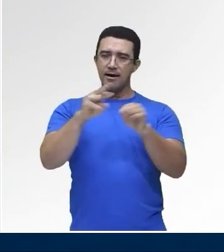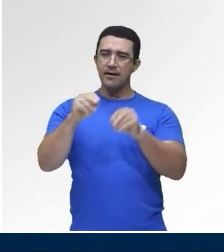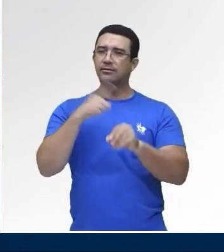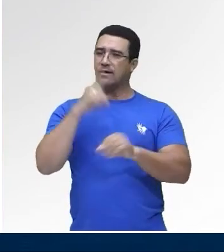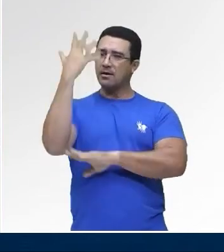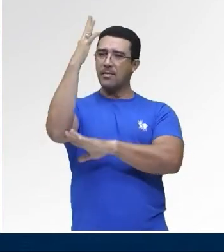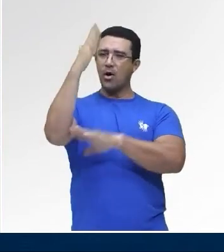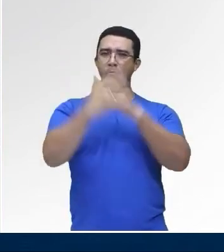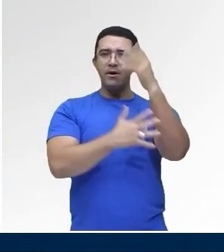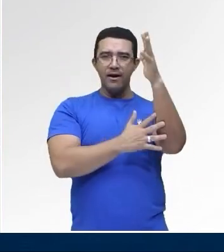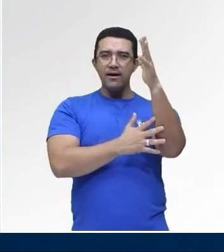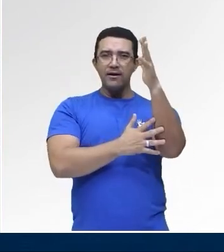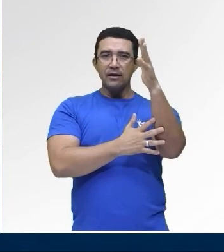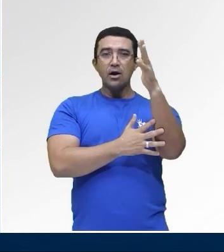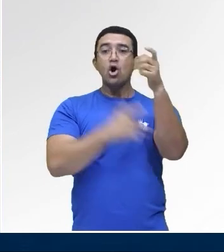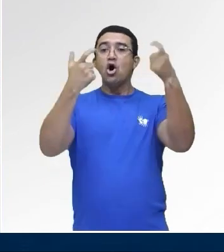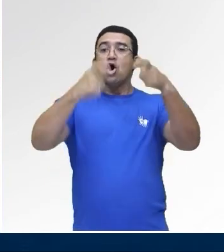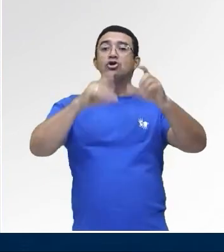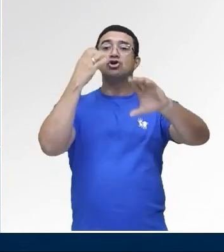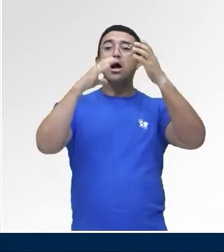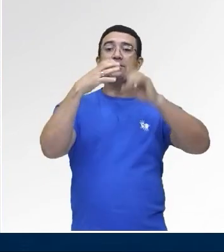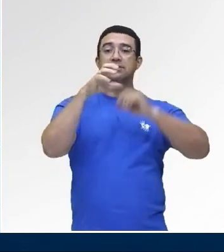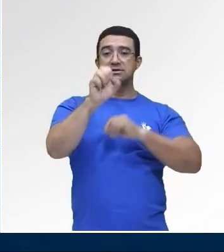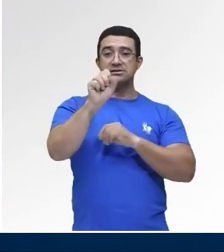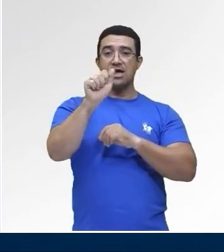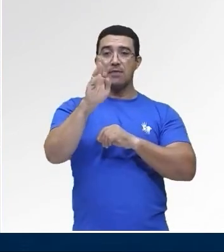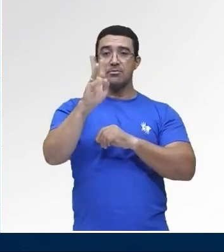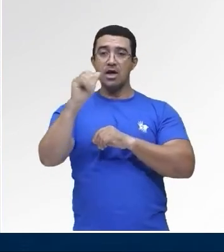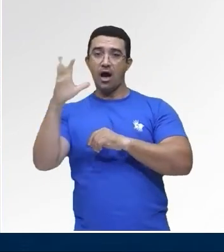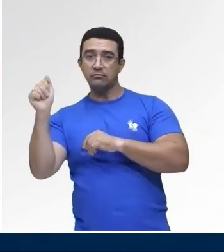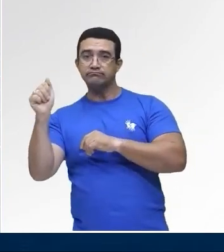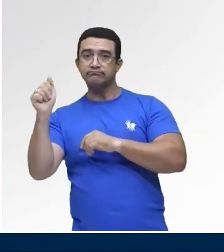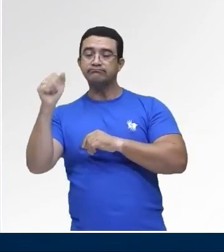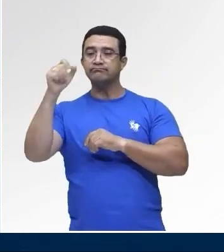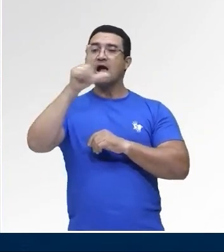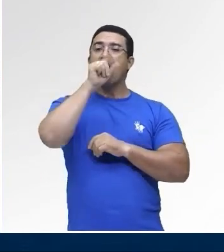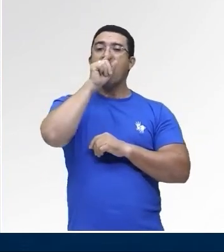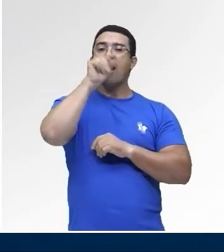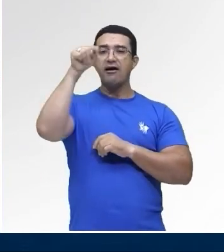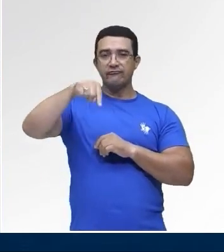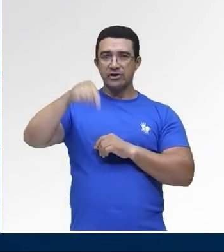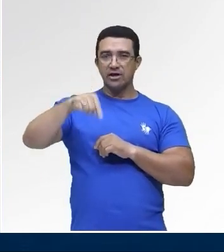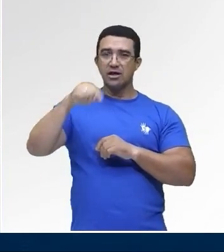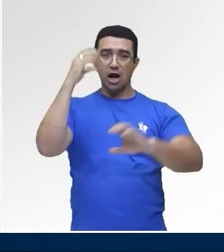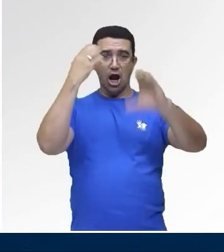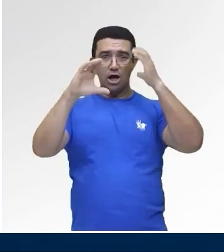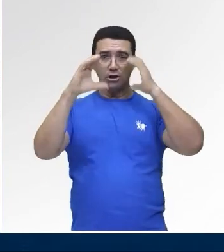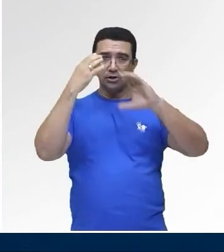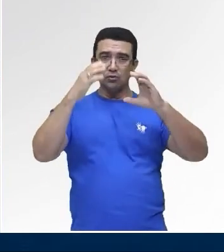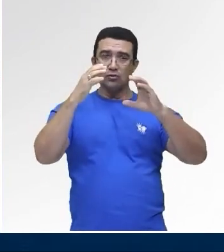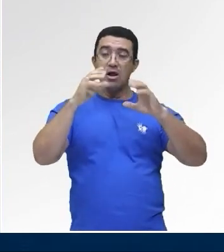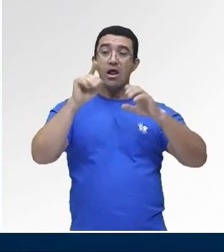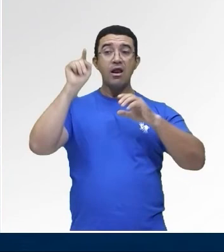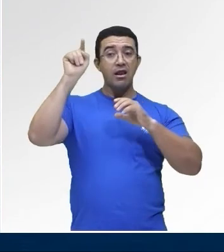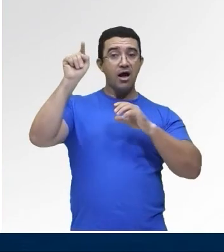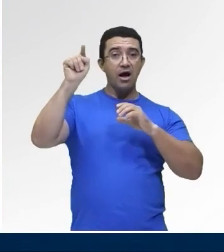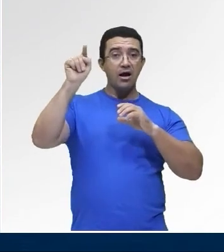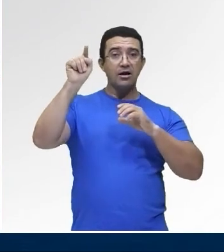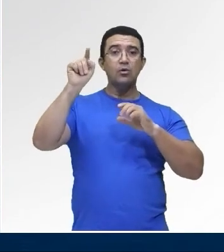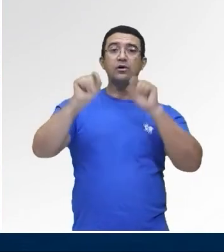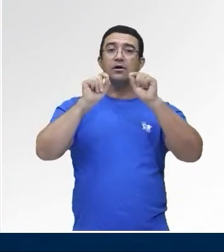aqui gorjeiam, não gorjeiam como lá. Então, observe que essa palavra lá e sabiá, elas